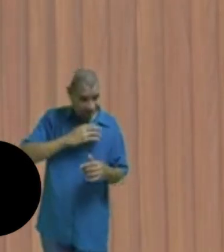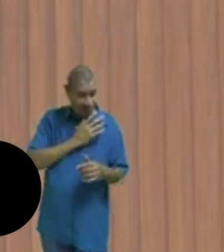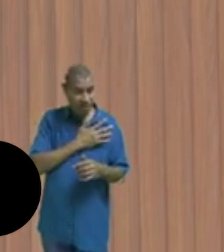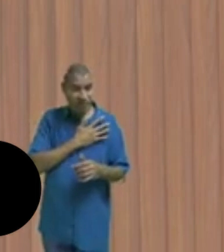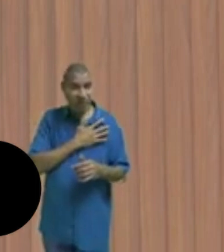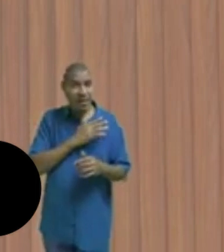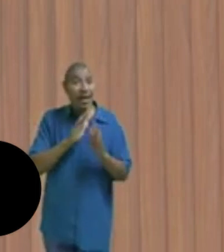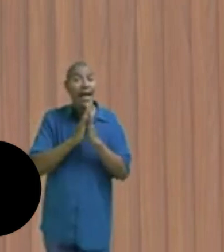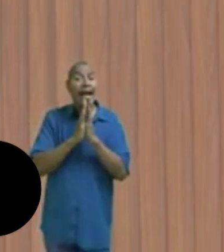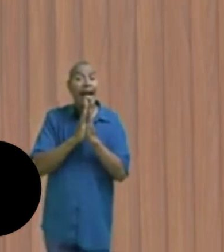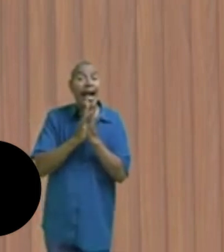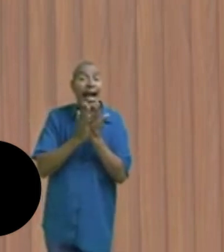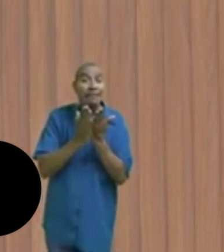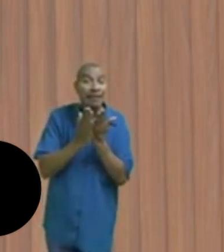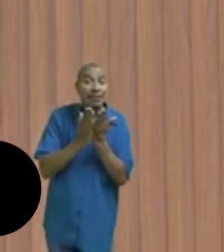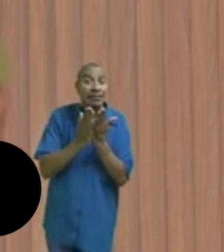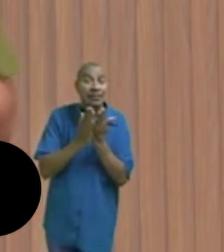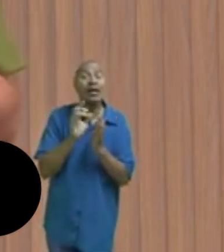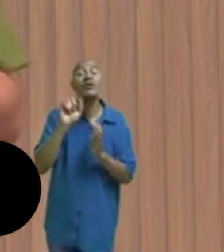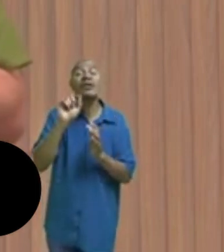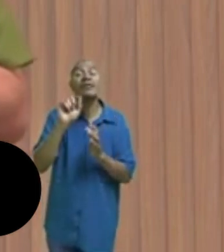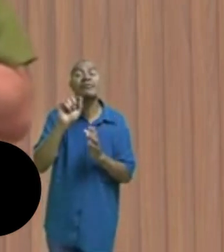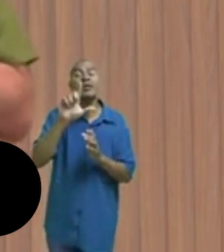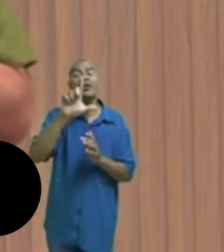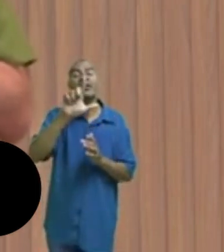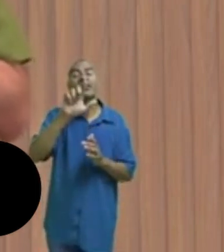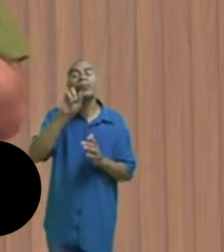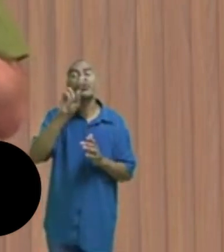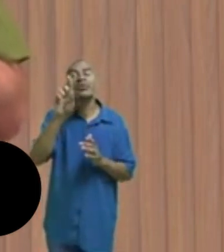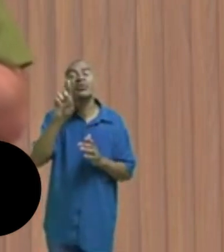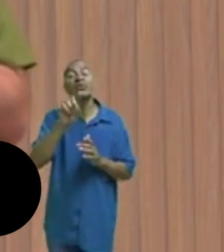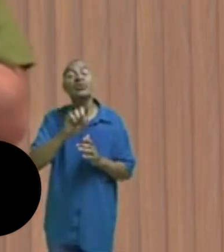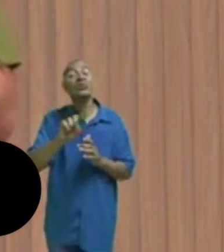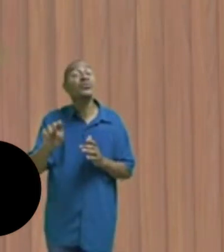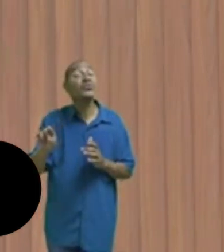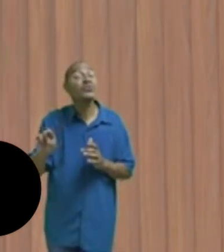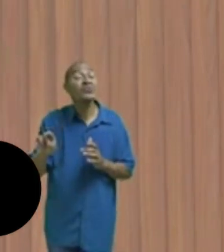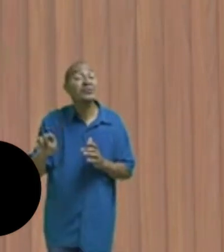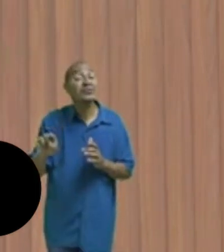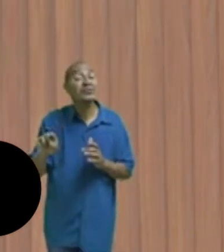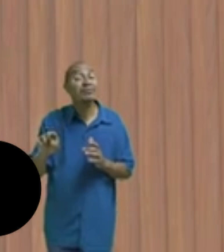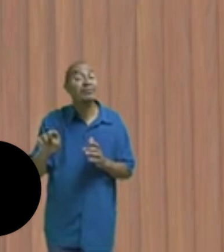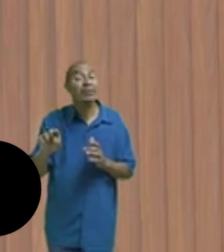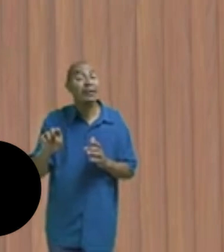Bíblia é luz, mas